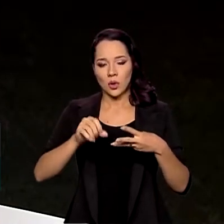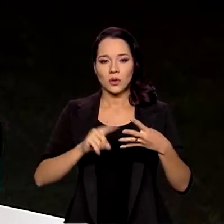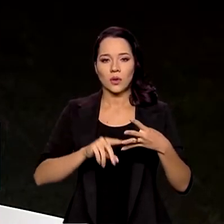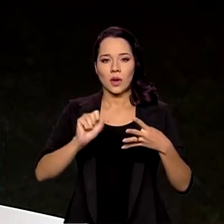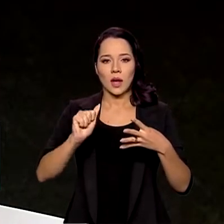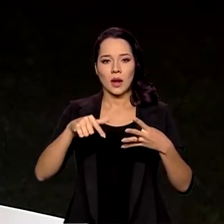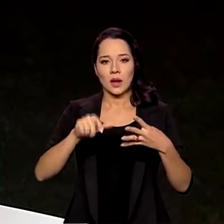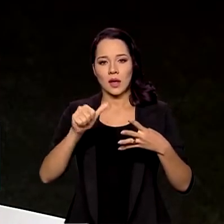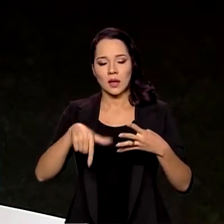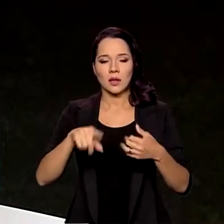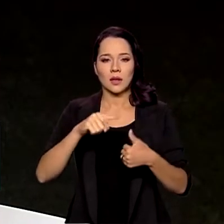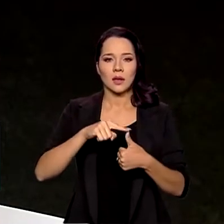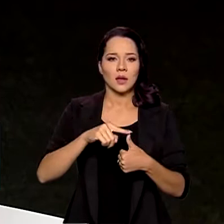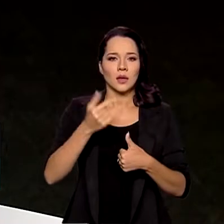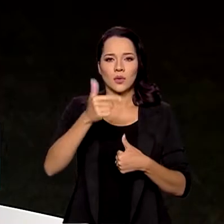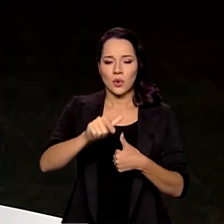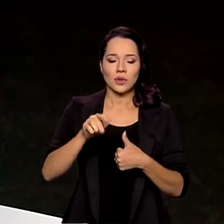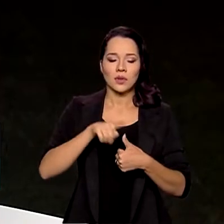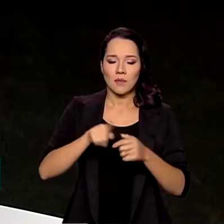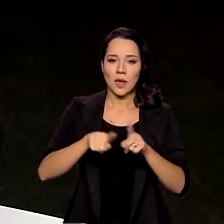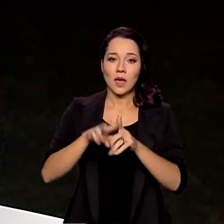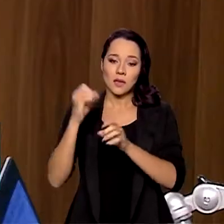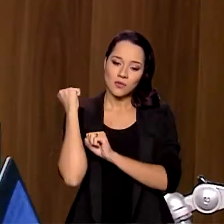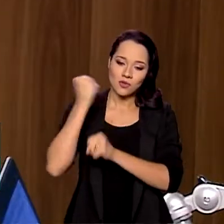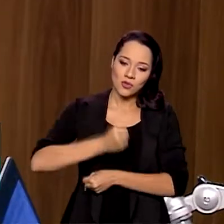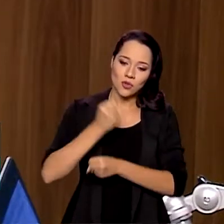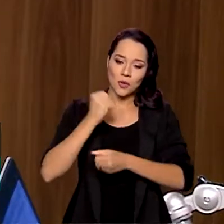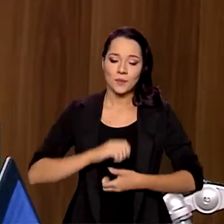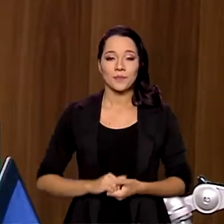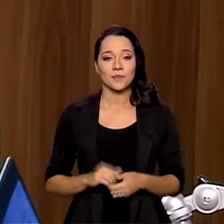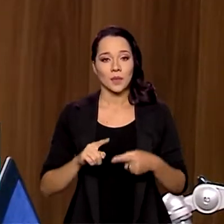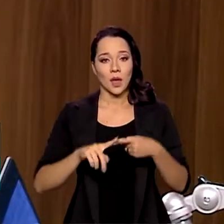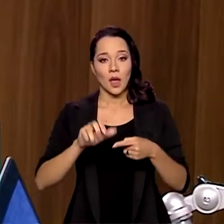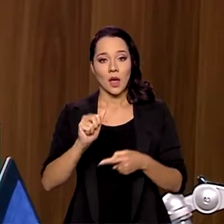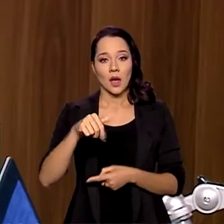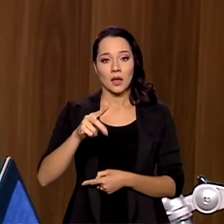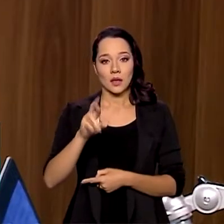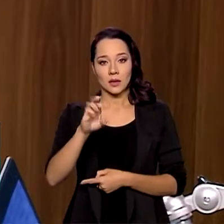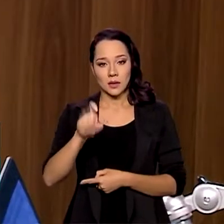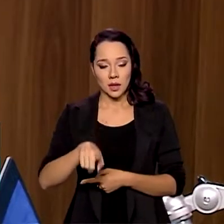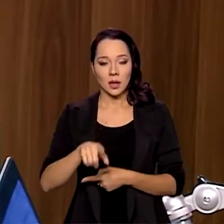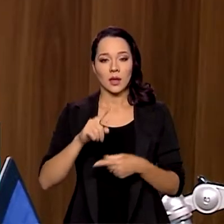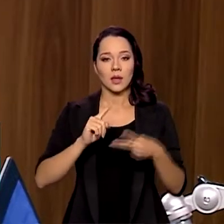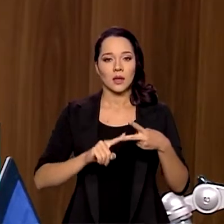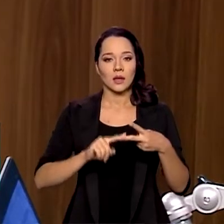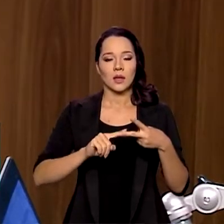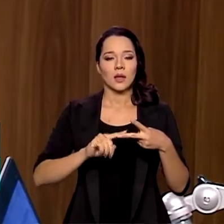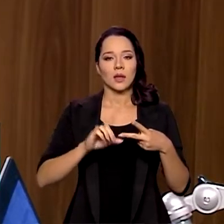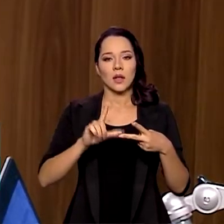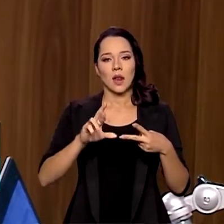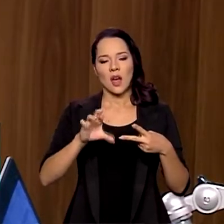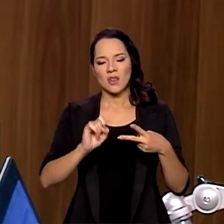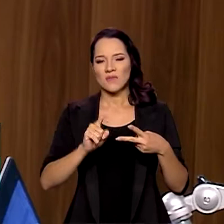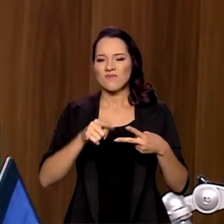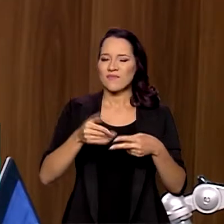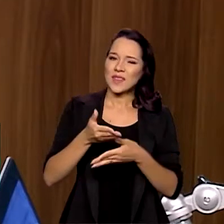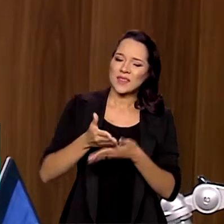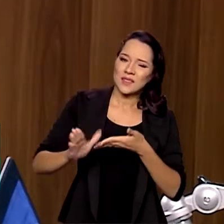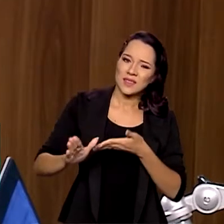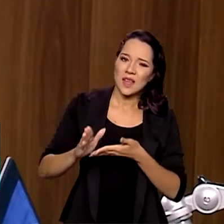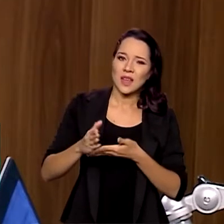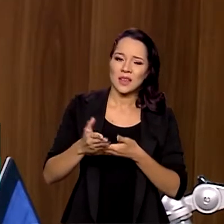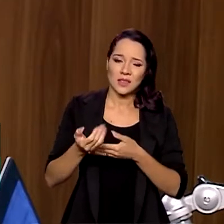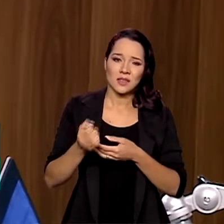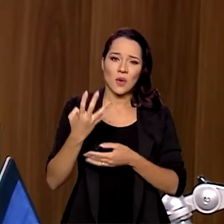Alana Maldonado e Meg Emerick entrarem no tatame. André Luiz Grisante e Lauro César Chamã ficaram de fora das decisões das provas